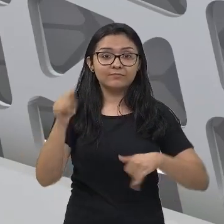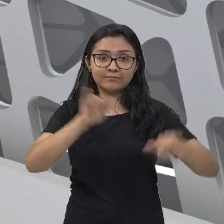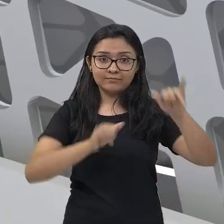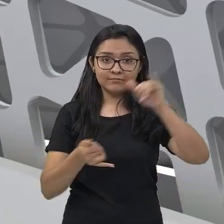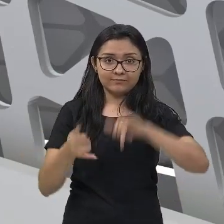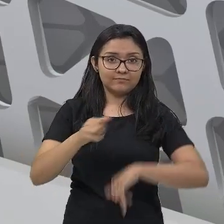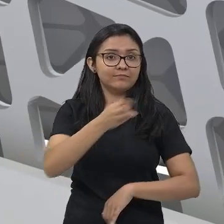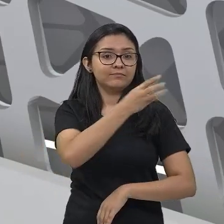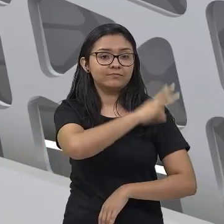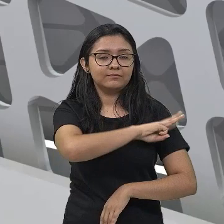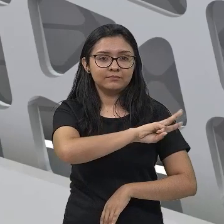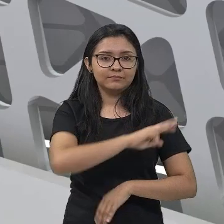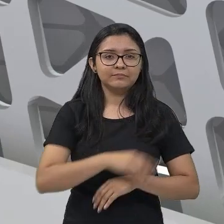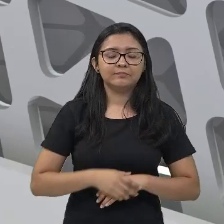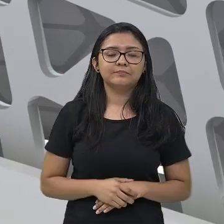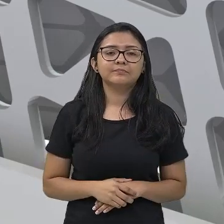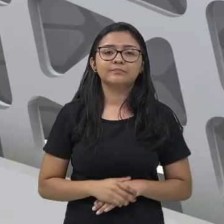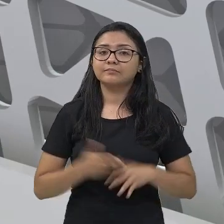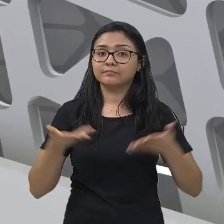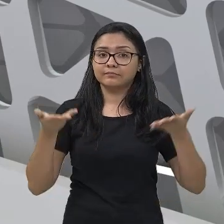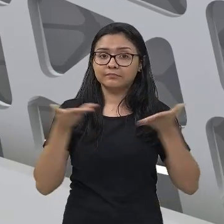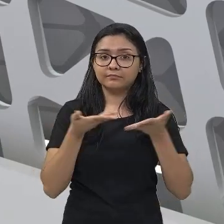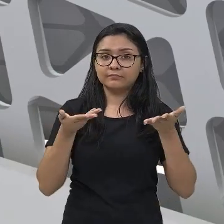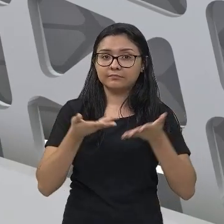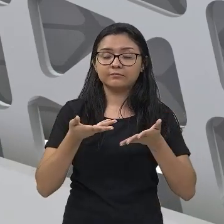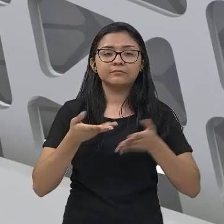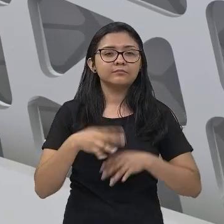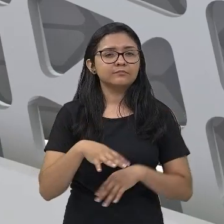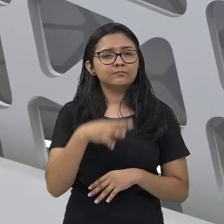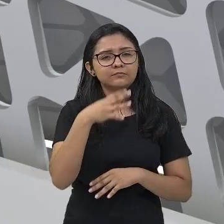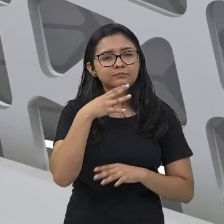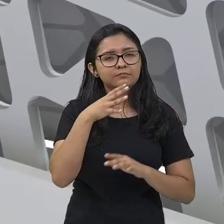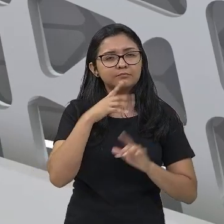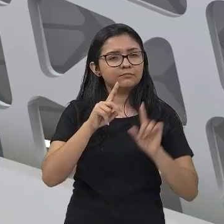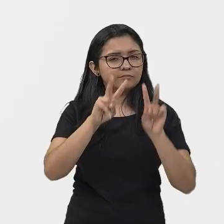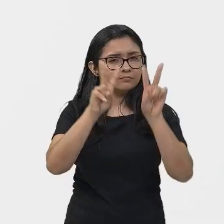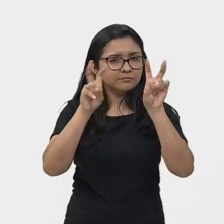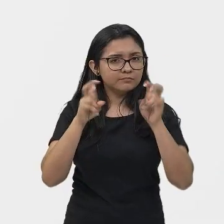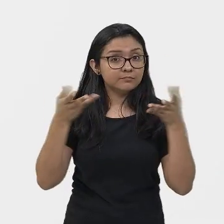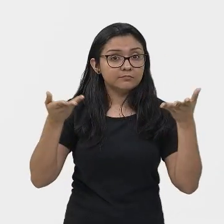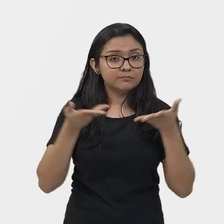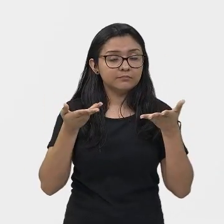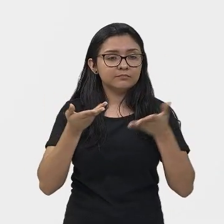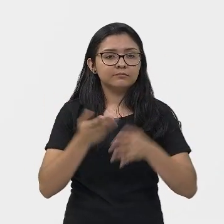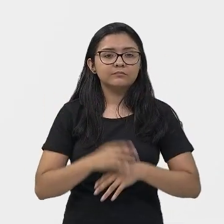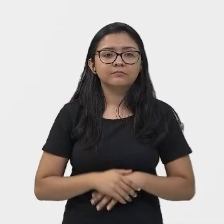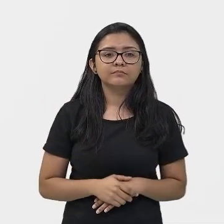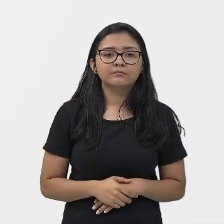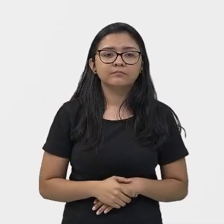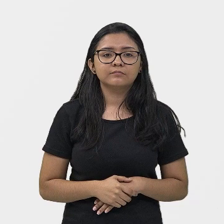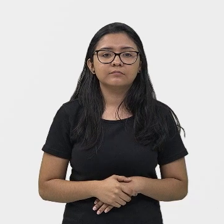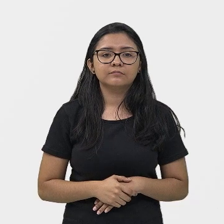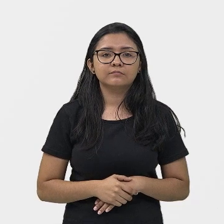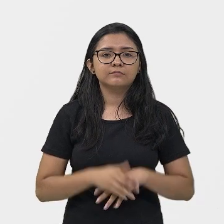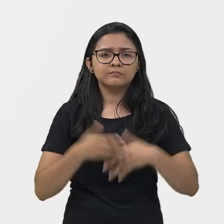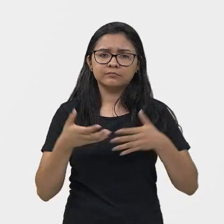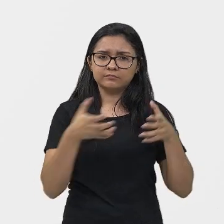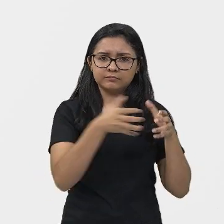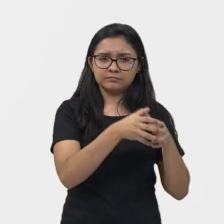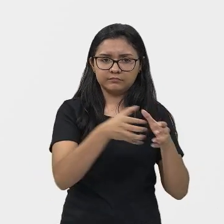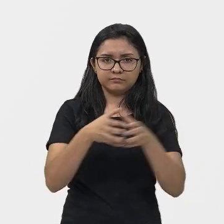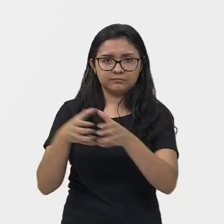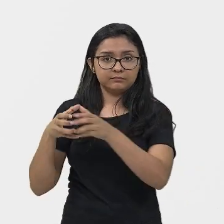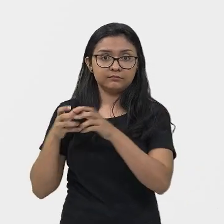terceiro ano. Agora, vamos conhecer o nosso objeto de conhecimento. É a classificação